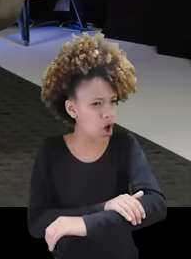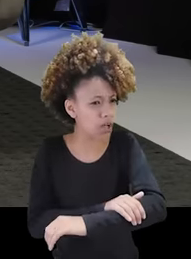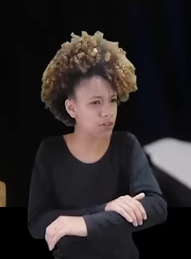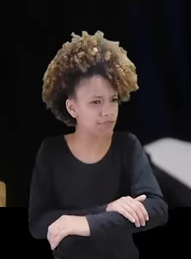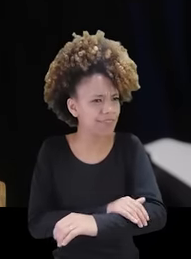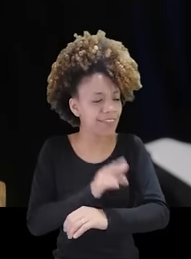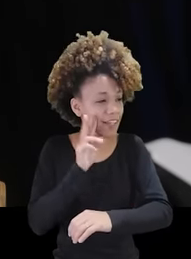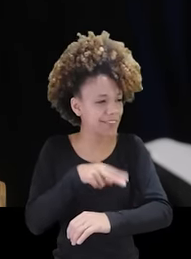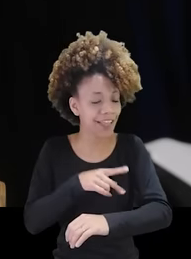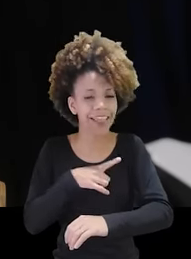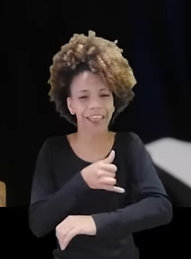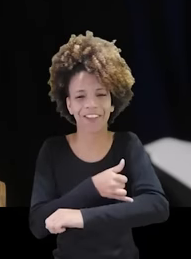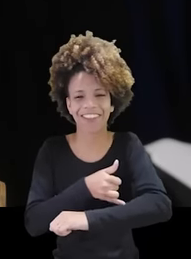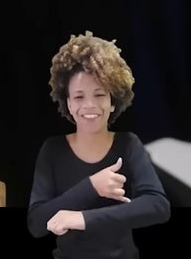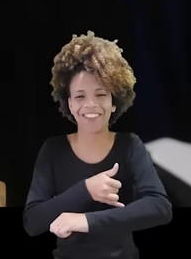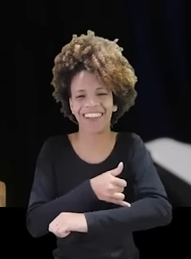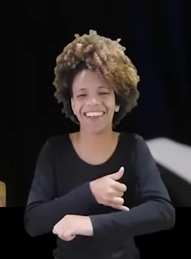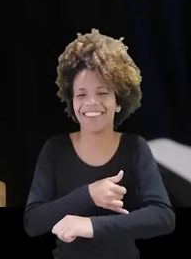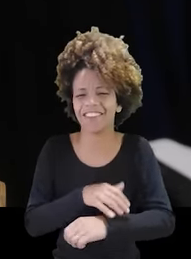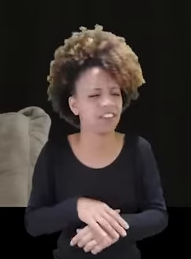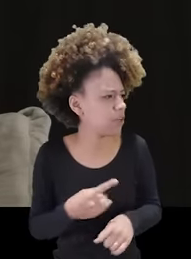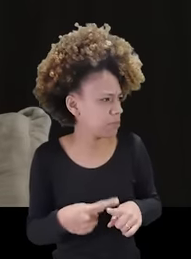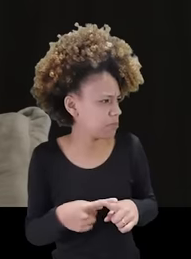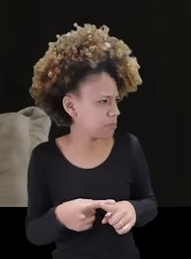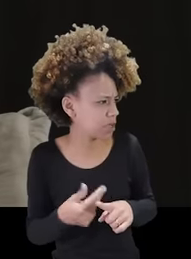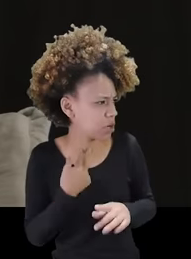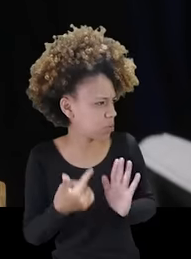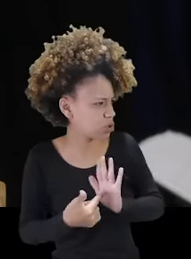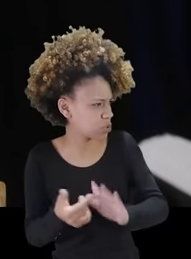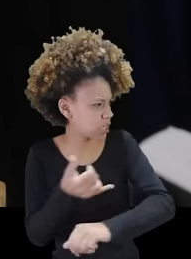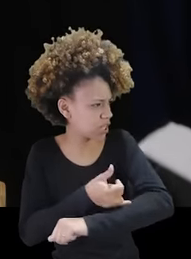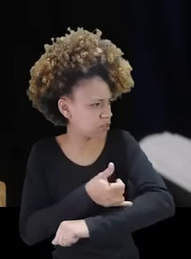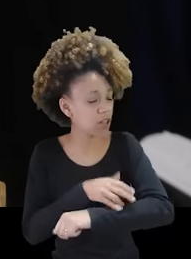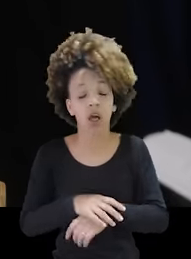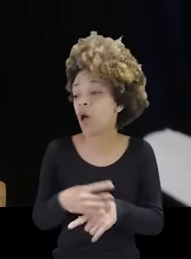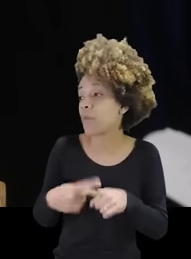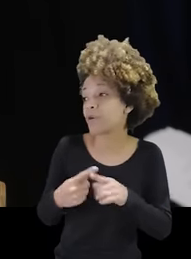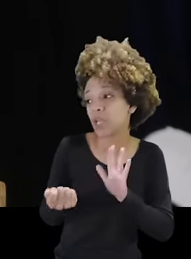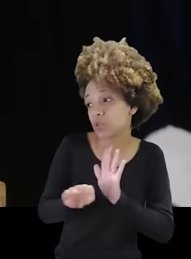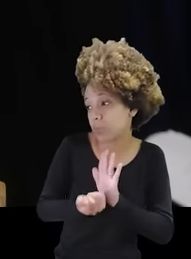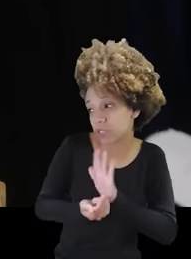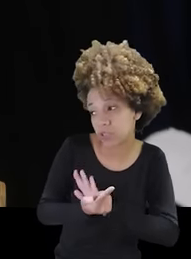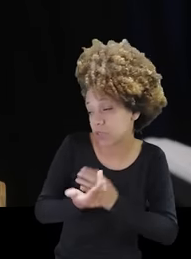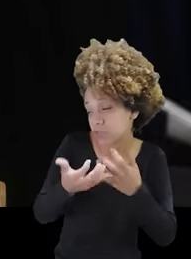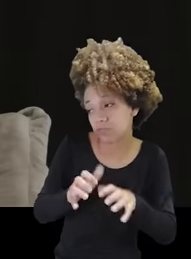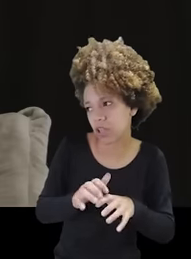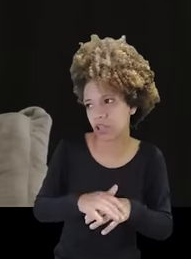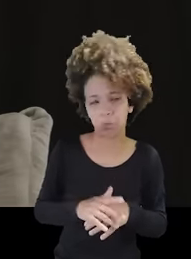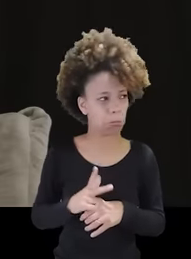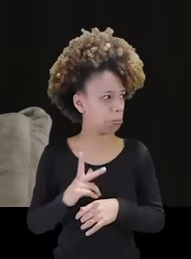e claramente para ver que tem uma tatuagem ali Por que que não pode mostrar tatuagem porque os patrocinadores não querem